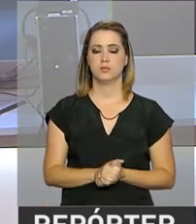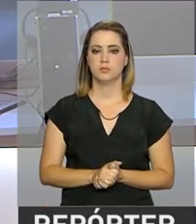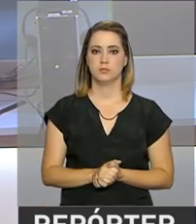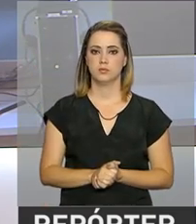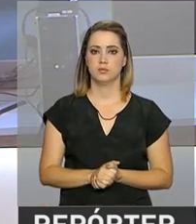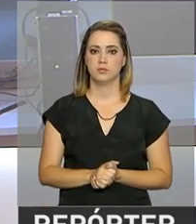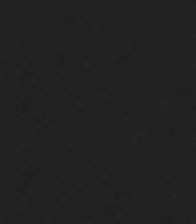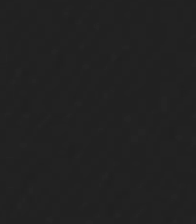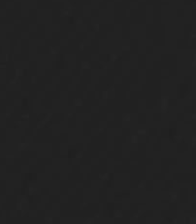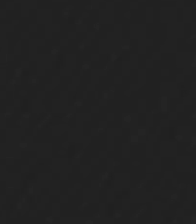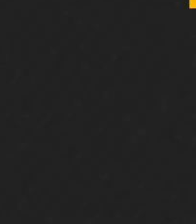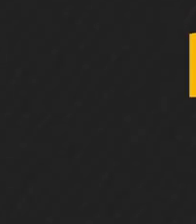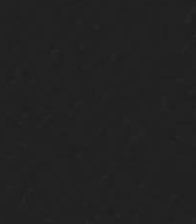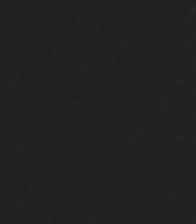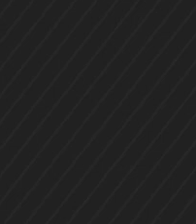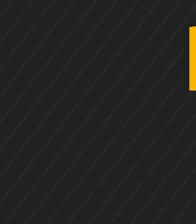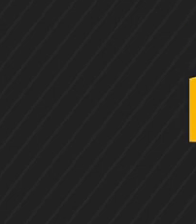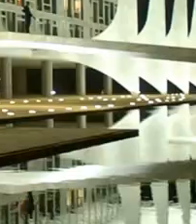Federal.